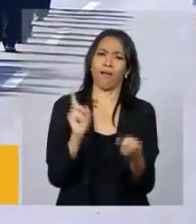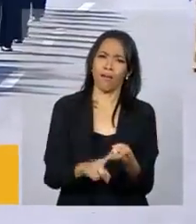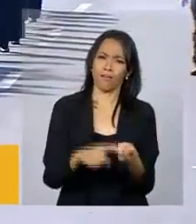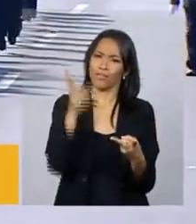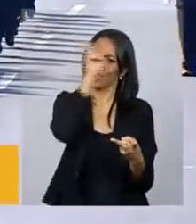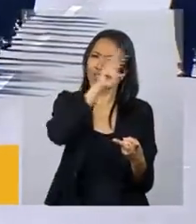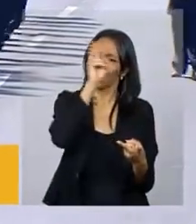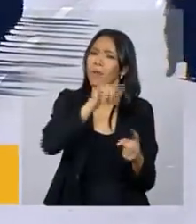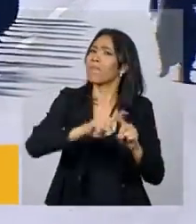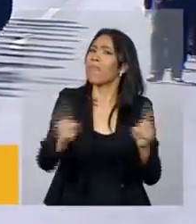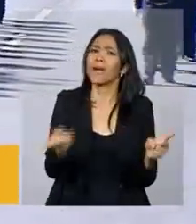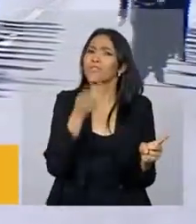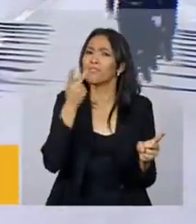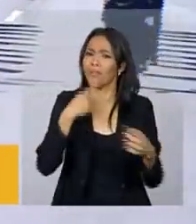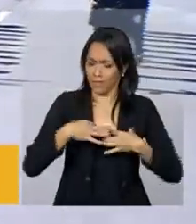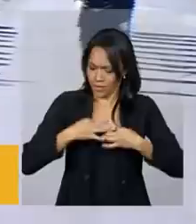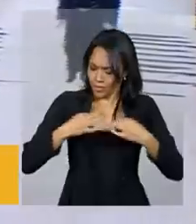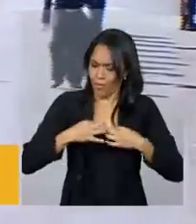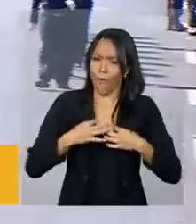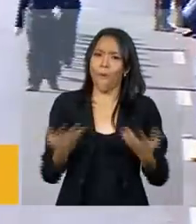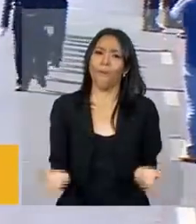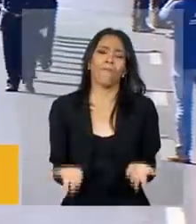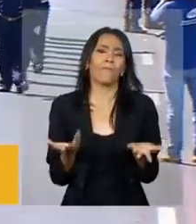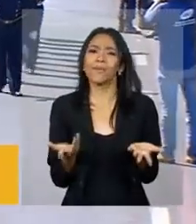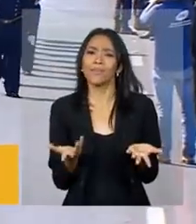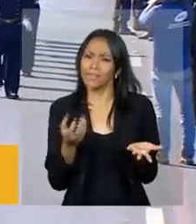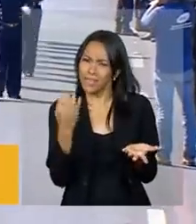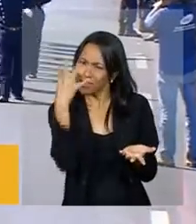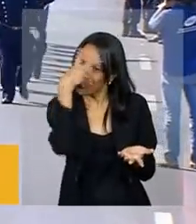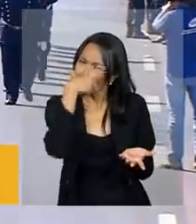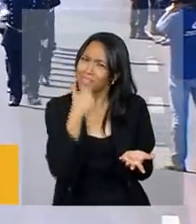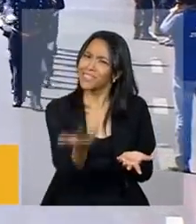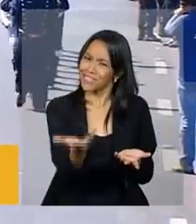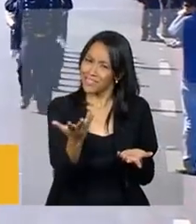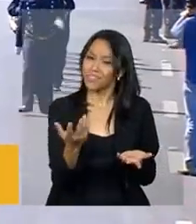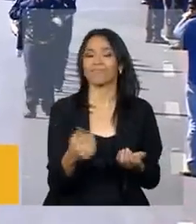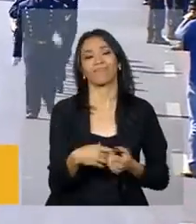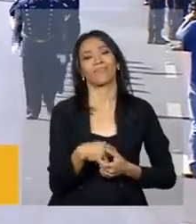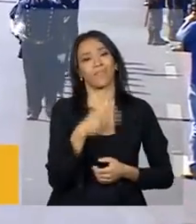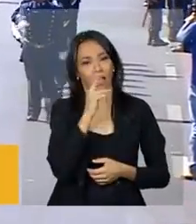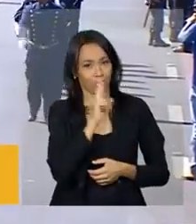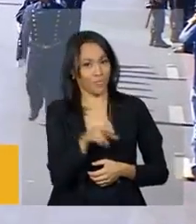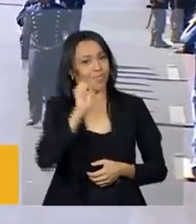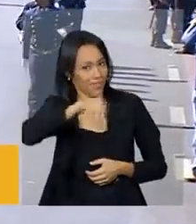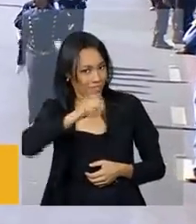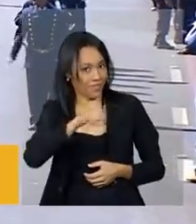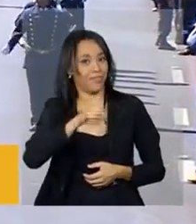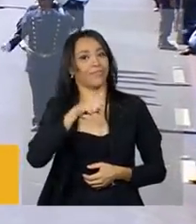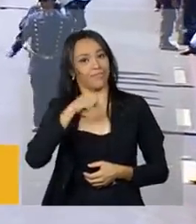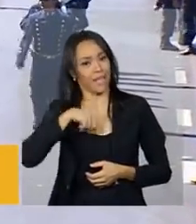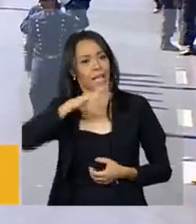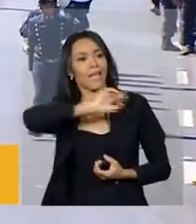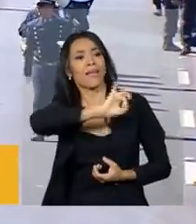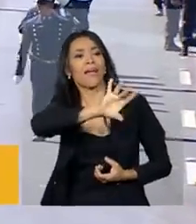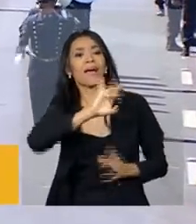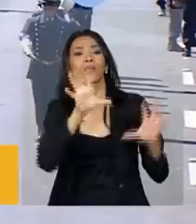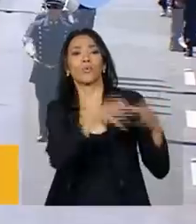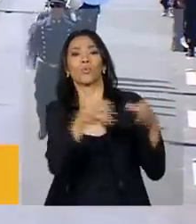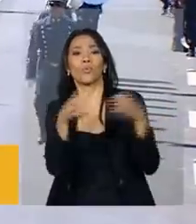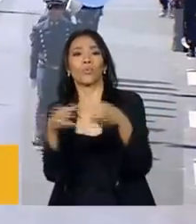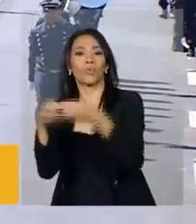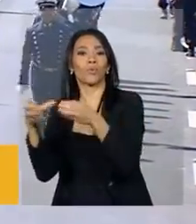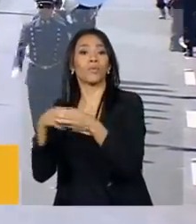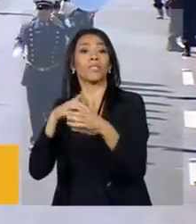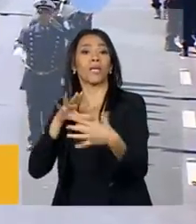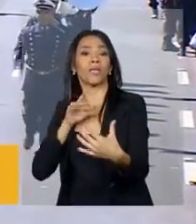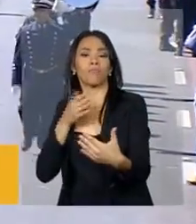militarismo do Brasil, mas a gente não fala dos uniformes, Major Ribeiro, os uniformes são tão bonitos. São. Cada força tem mesmo um uniforme peculiar,